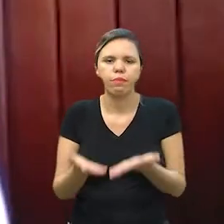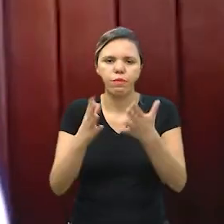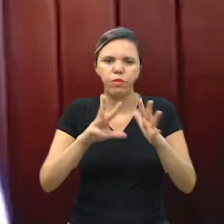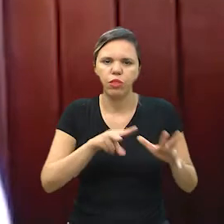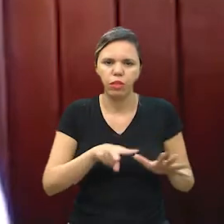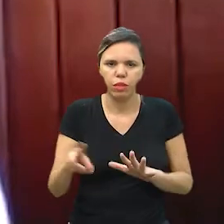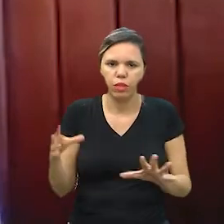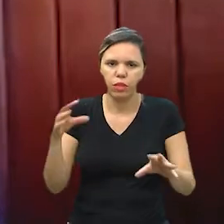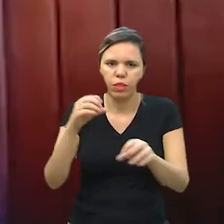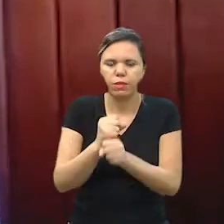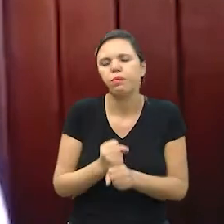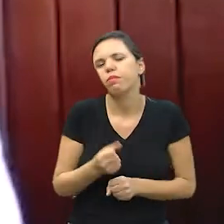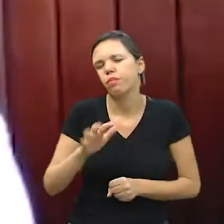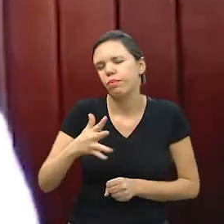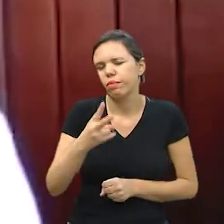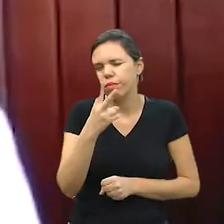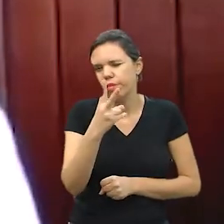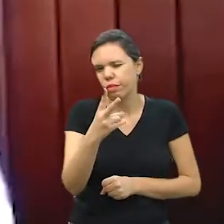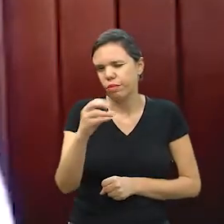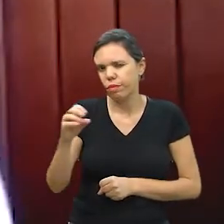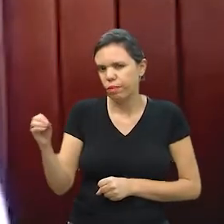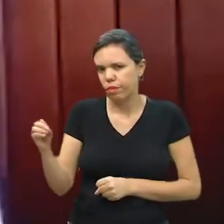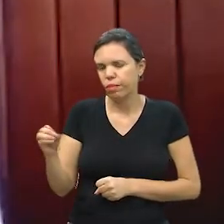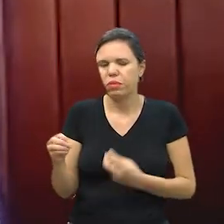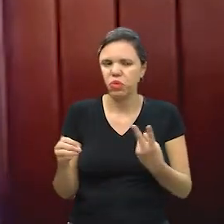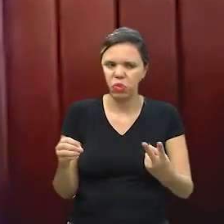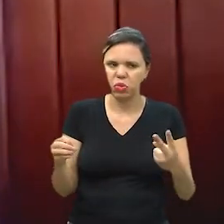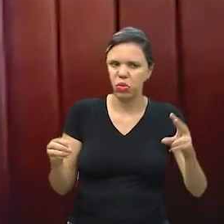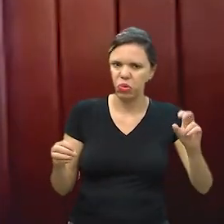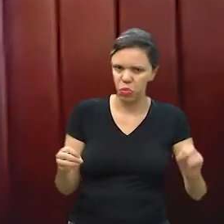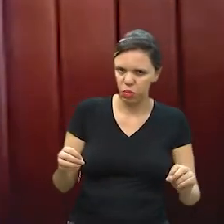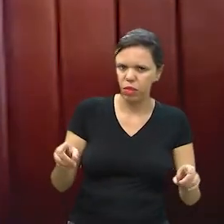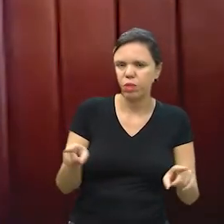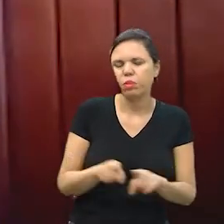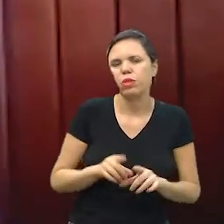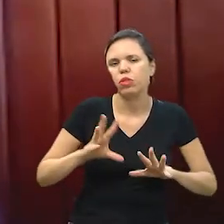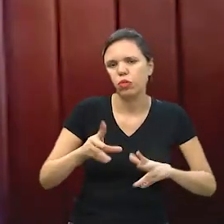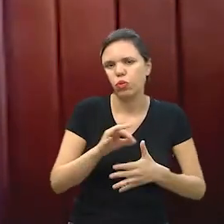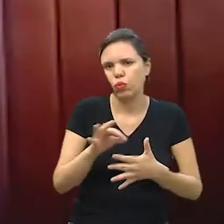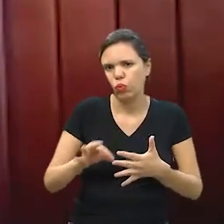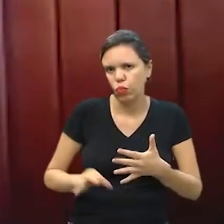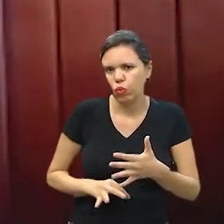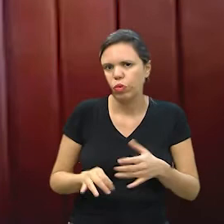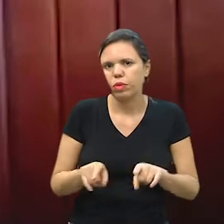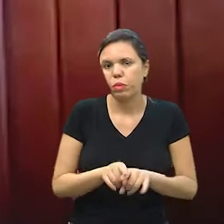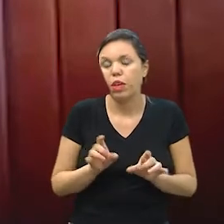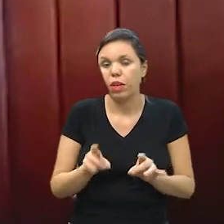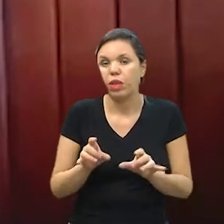semanas, nós chega entre 200 e 250 itens, contando também todos os itens de mercearia, né?